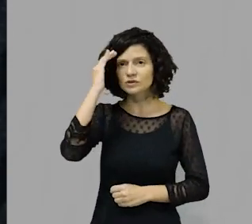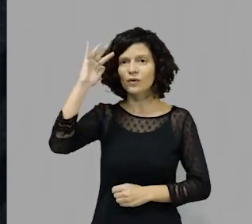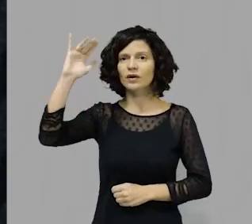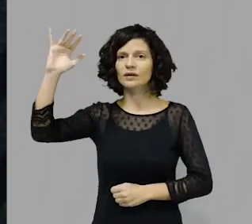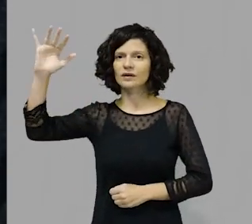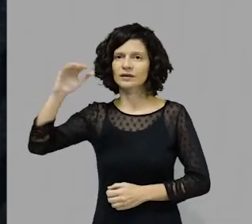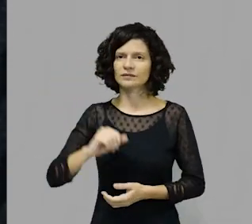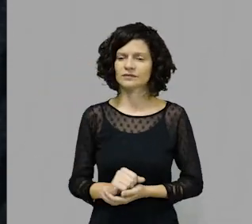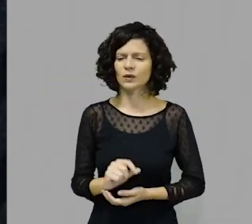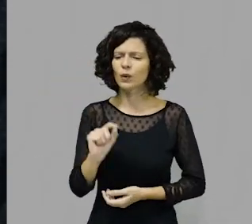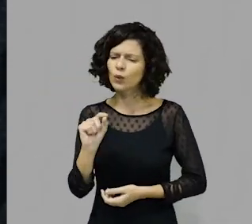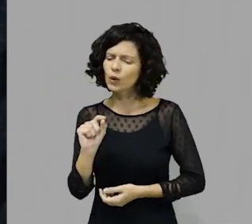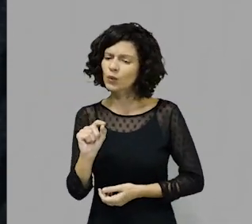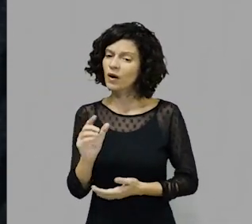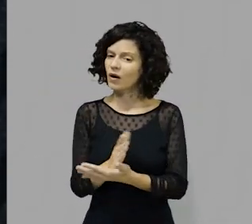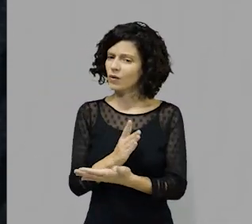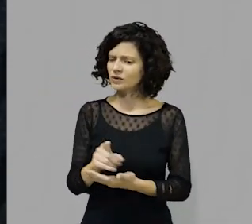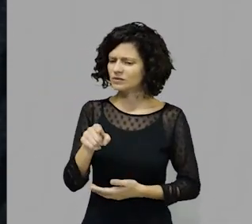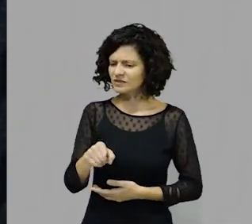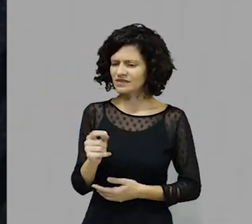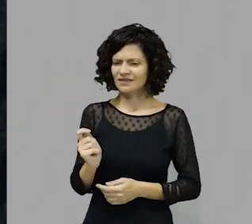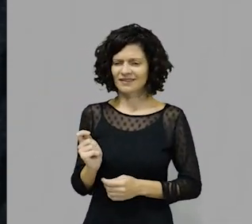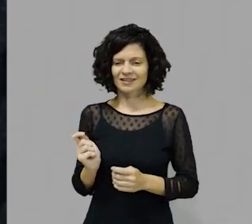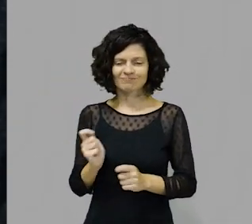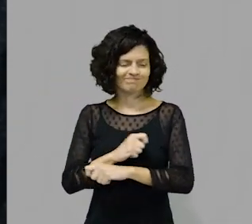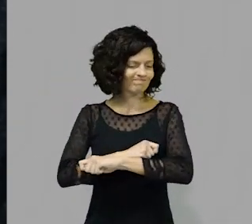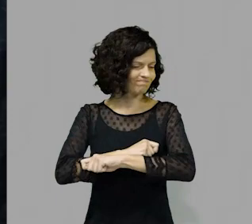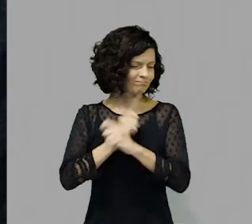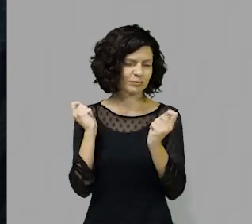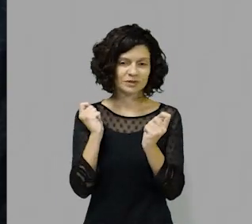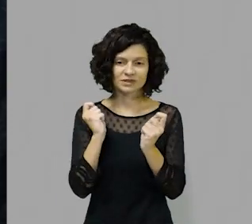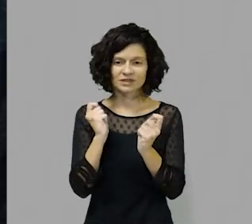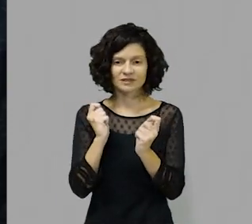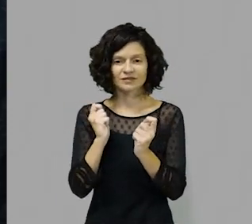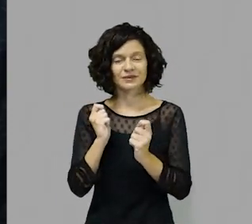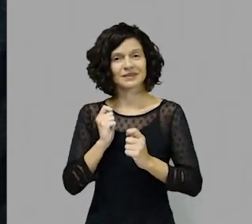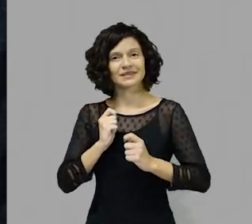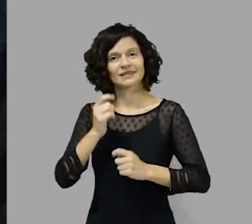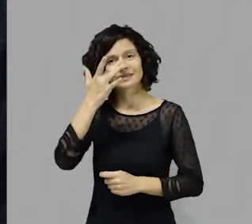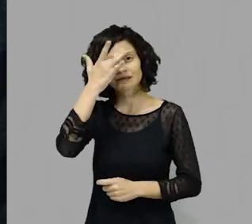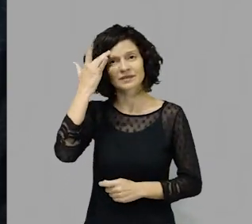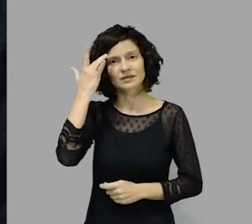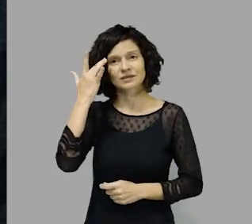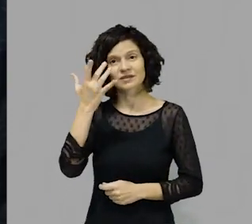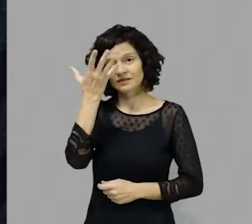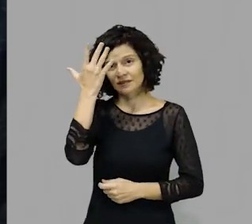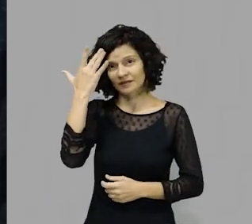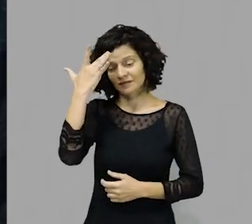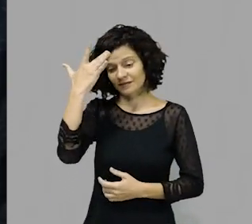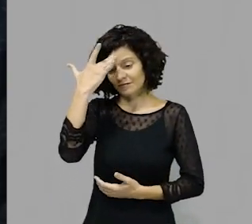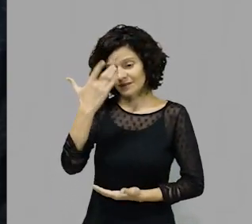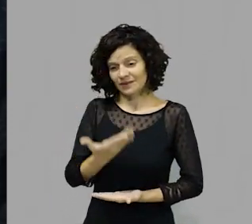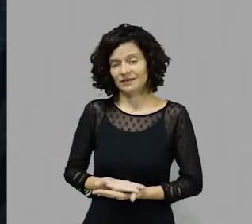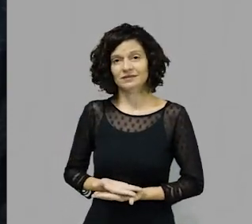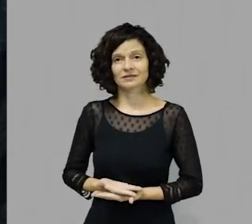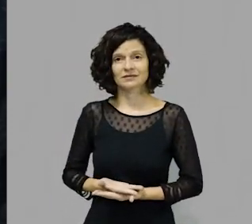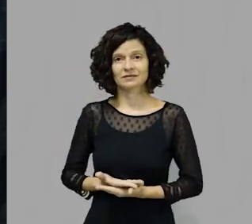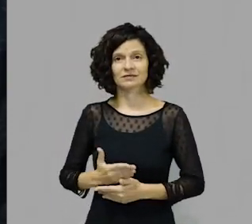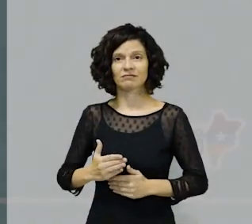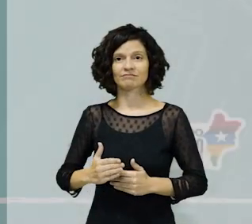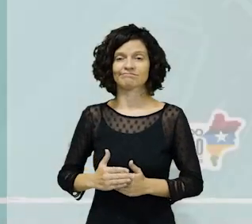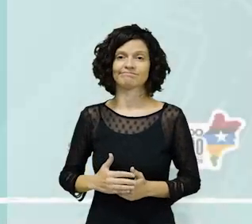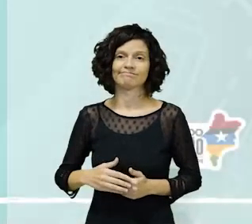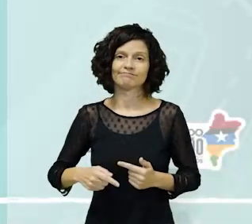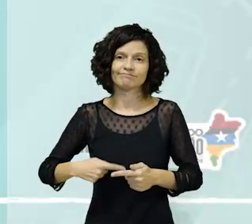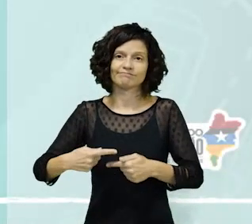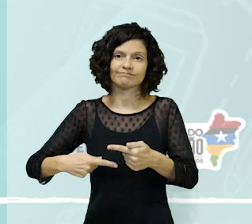ela se torna impossível. E aí você reproduz isso de geração a geração. Constrói-se, então, uma chamada cultura da